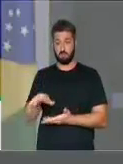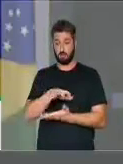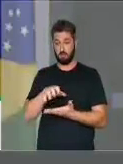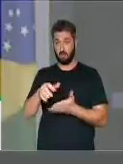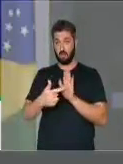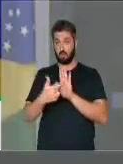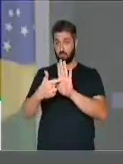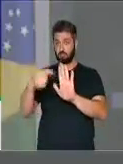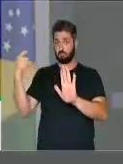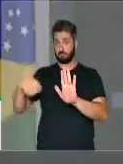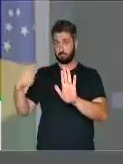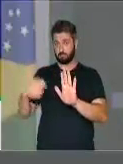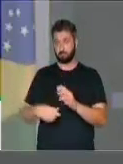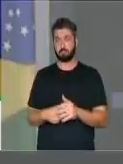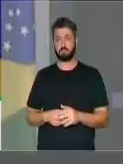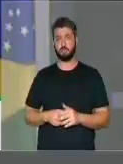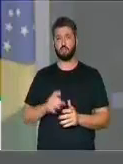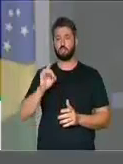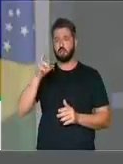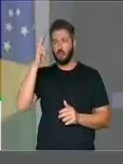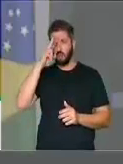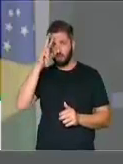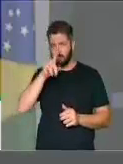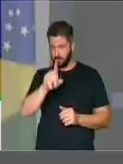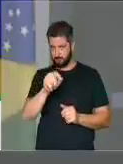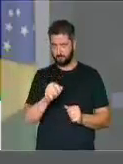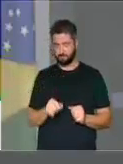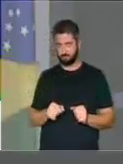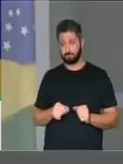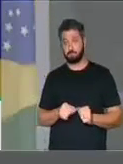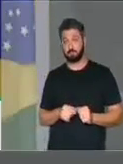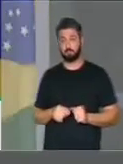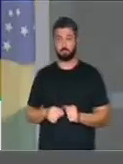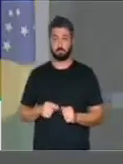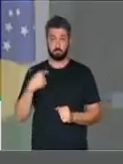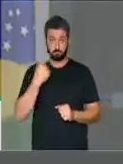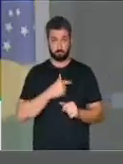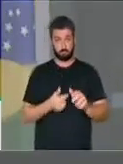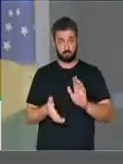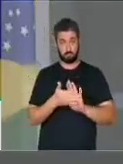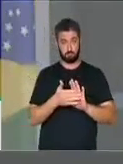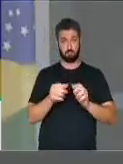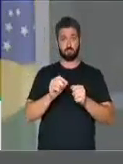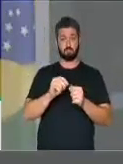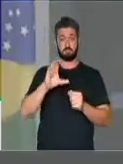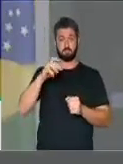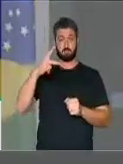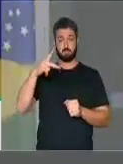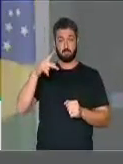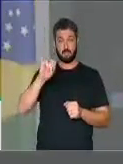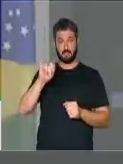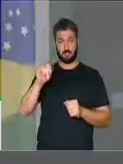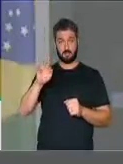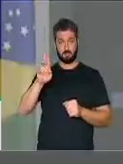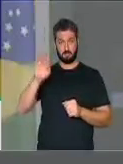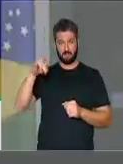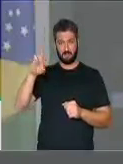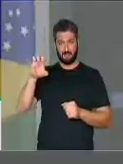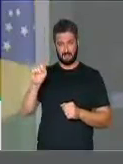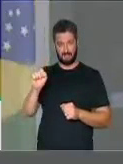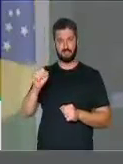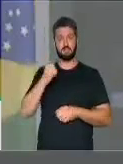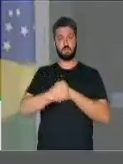ser denunciado. Apenas para lembrar, quando propusemos a instalação da CPI do BNDES em abril